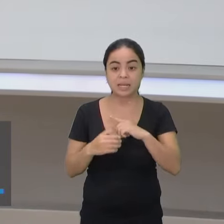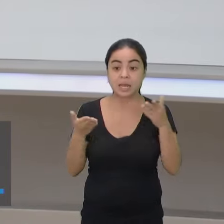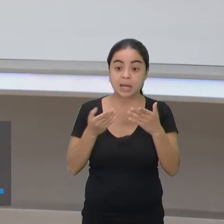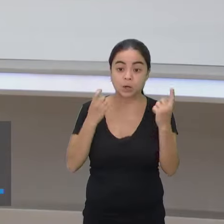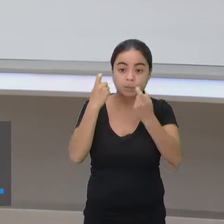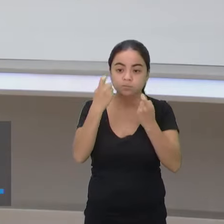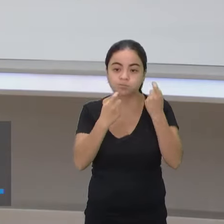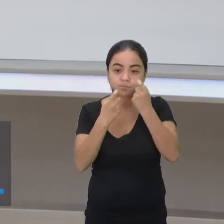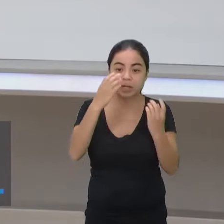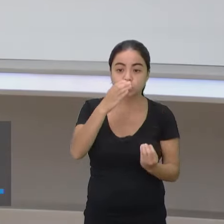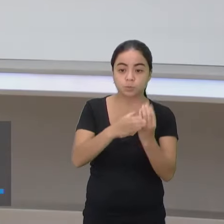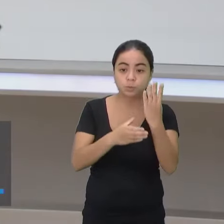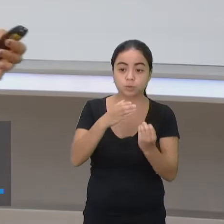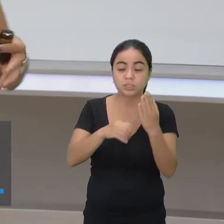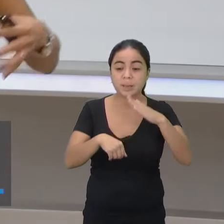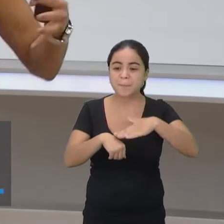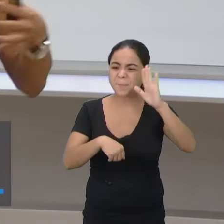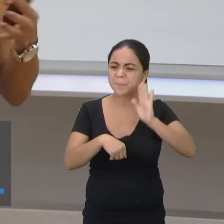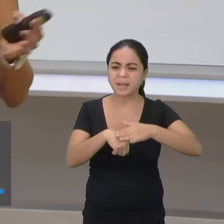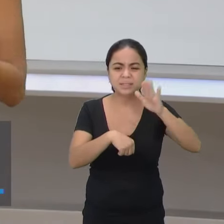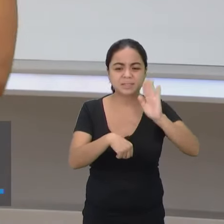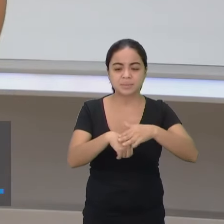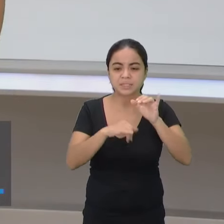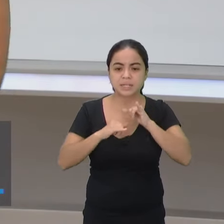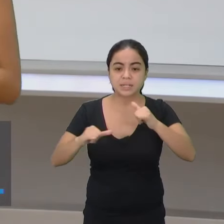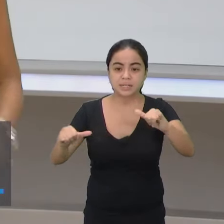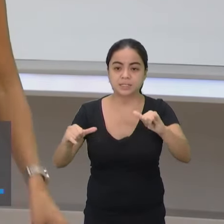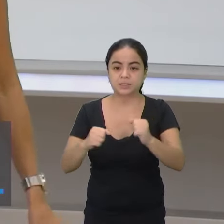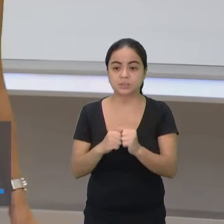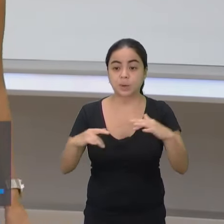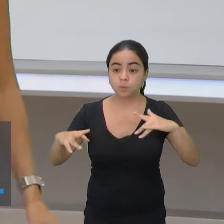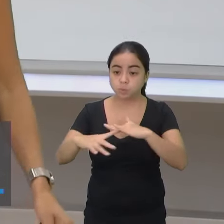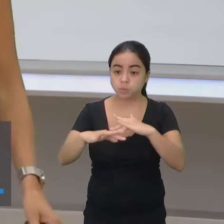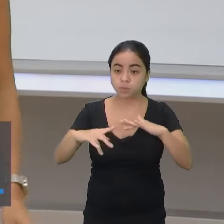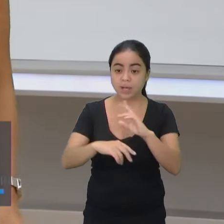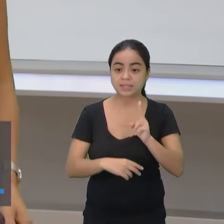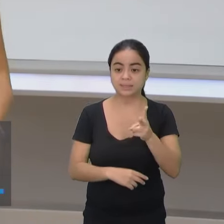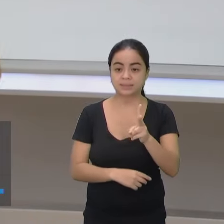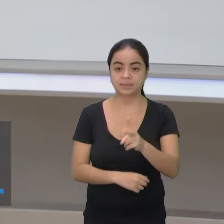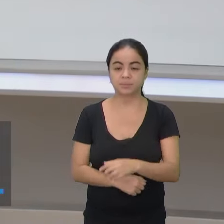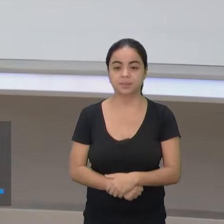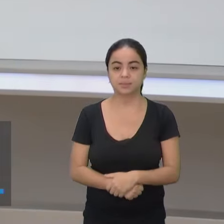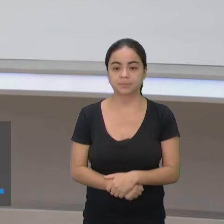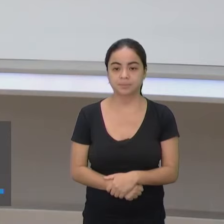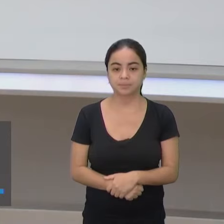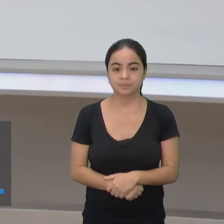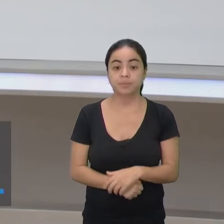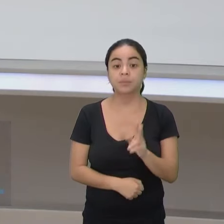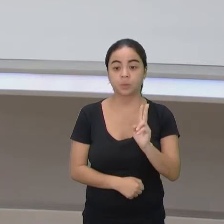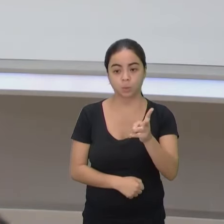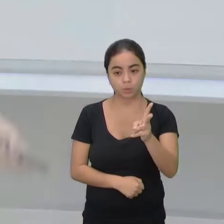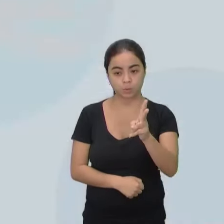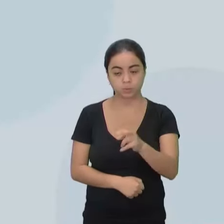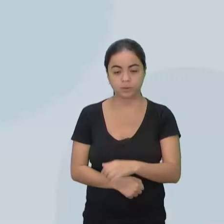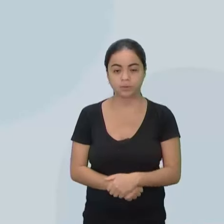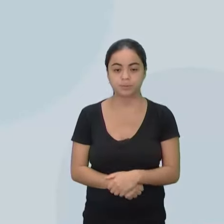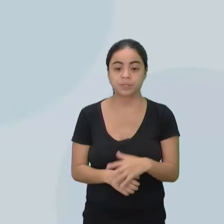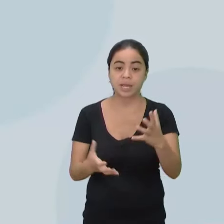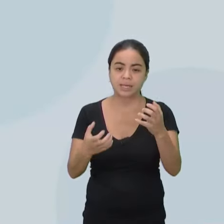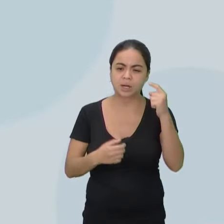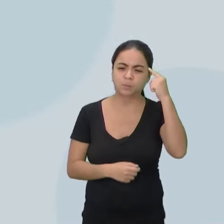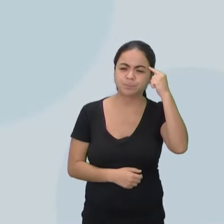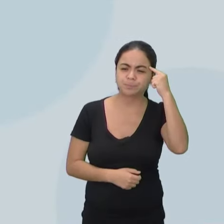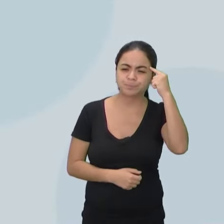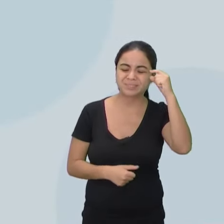aí de produzir mais, né, fazer a energia passar por esse movimento aí, tá bom? Continuando aí, ó, quero que você